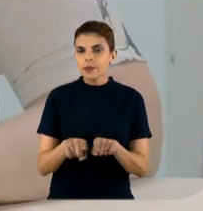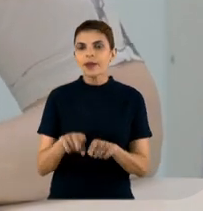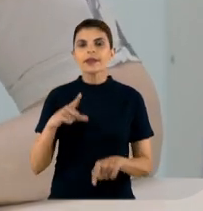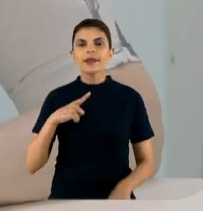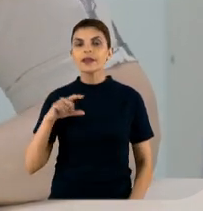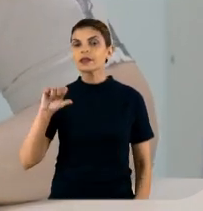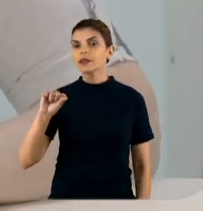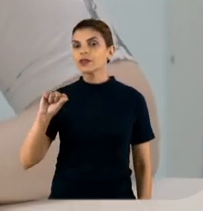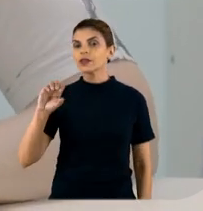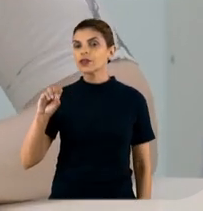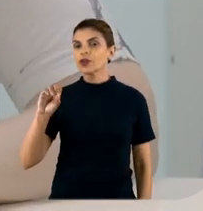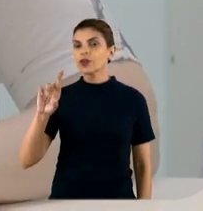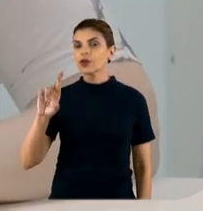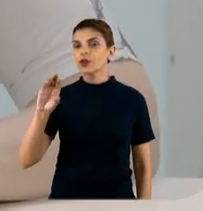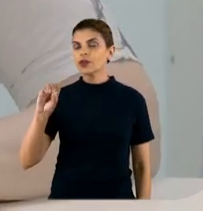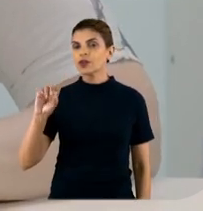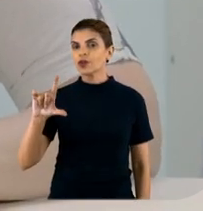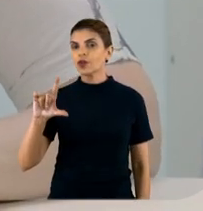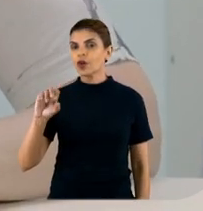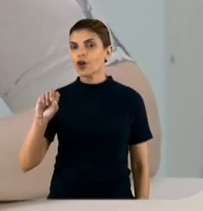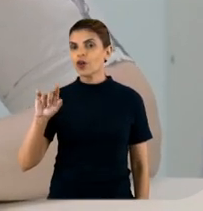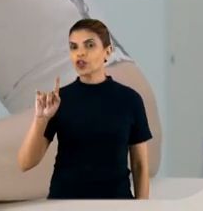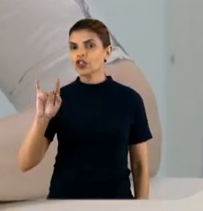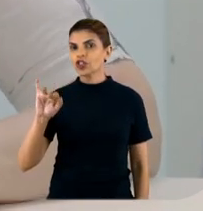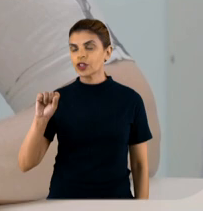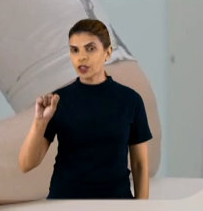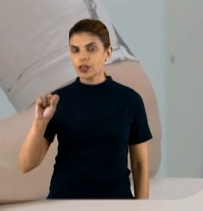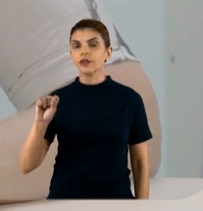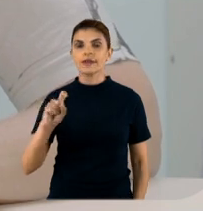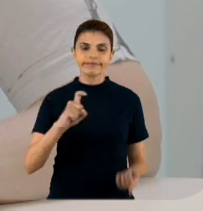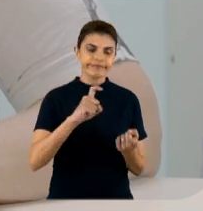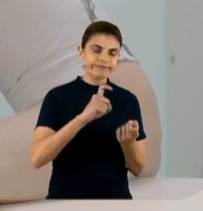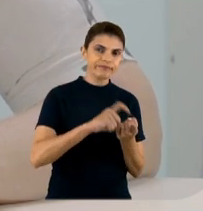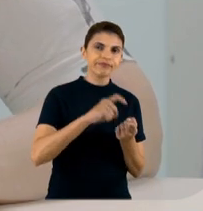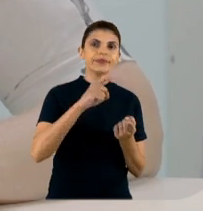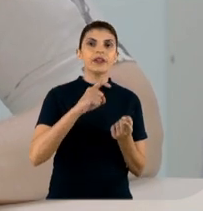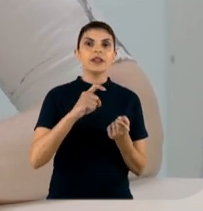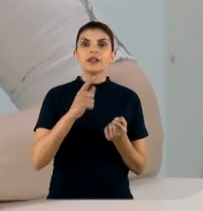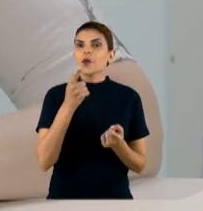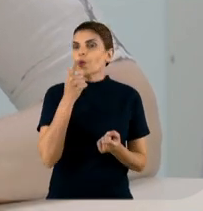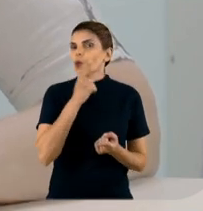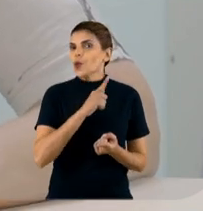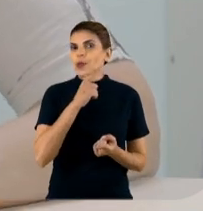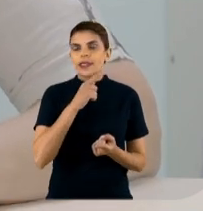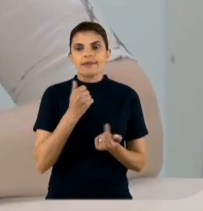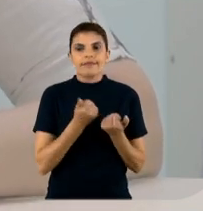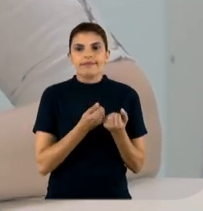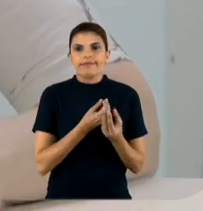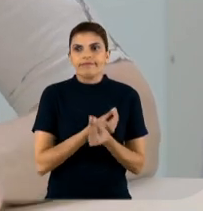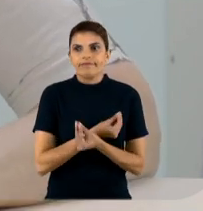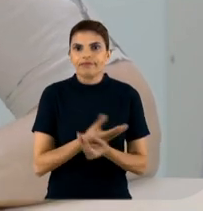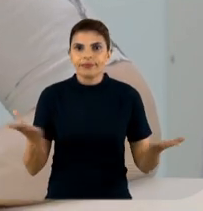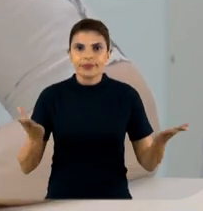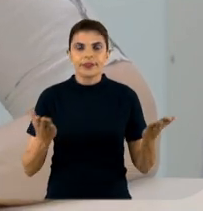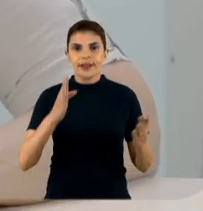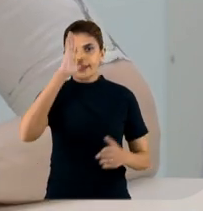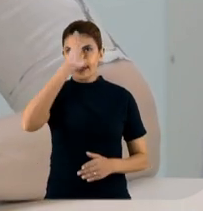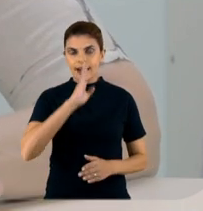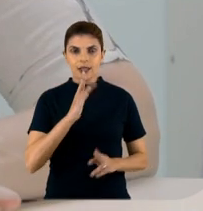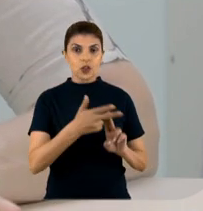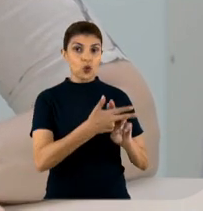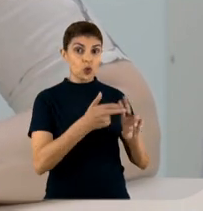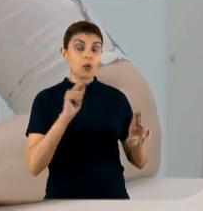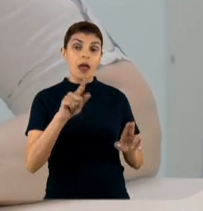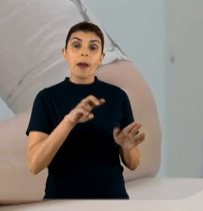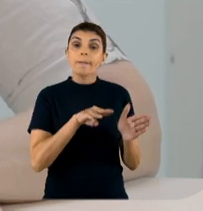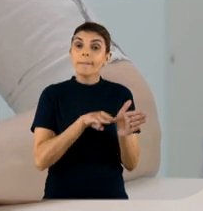a sorologia a sorologia São métodos mais novos que ainda não chegaram de fato no SUS pra gente poder disponibilizar para todo